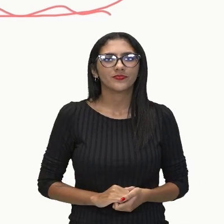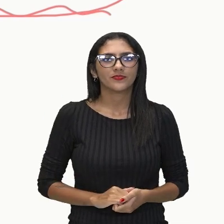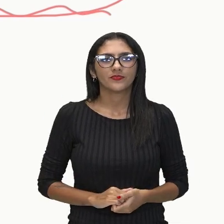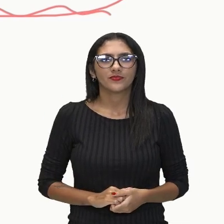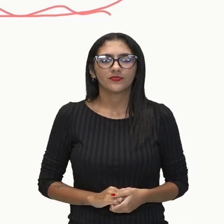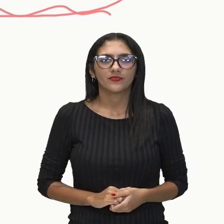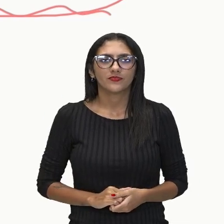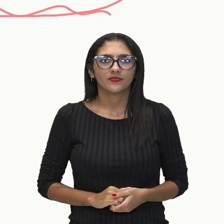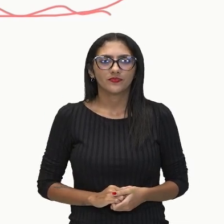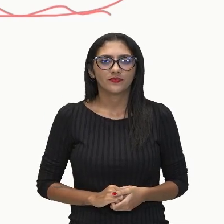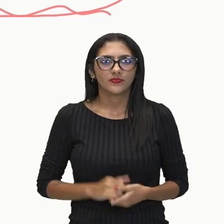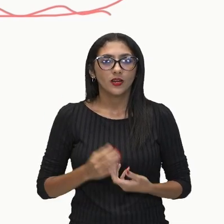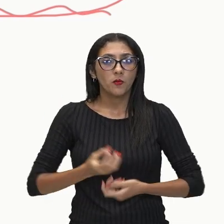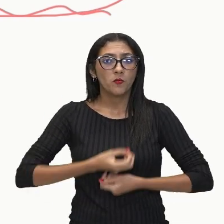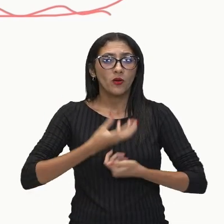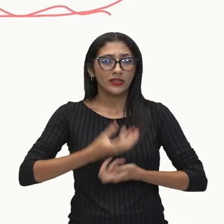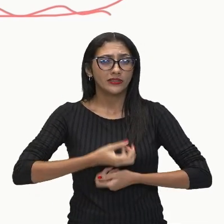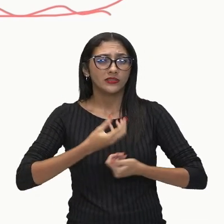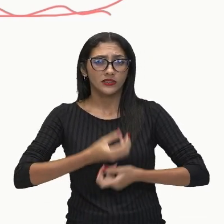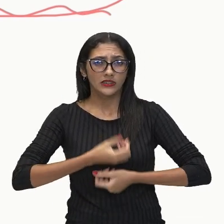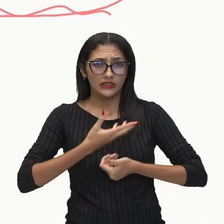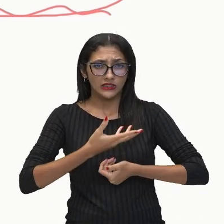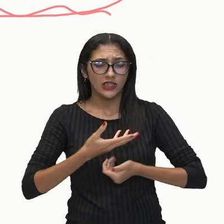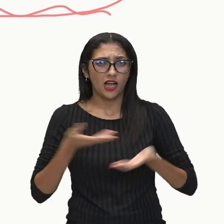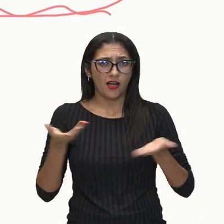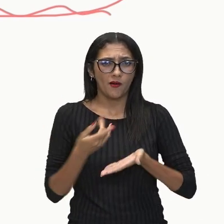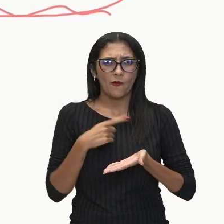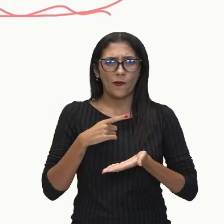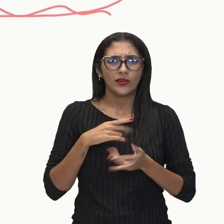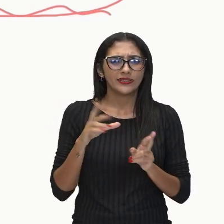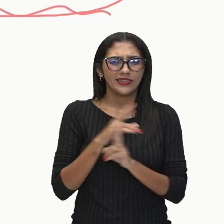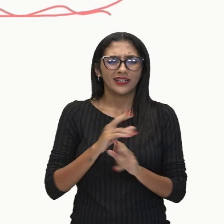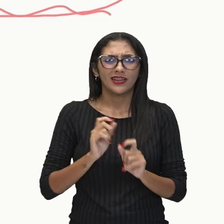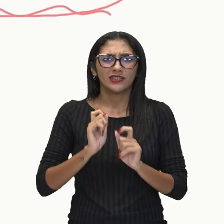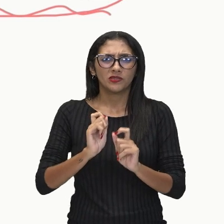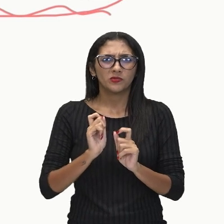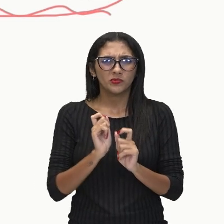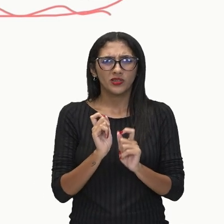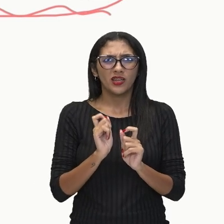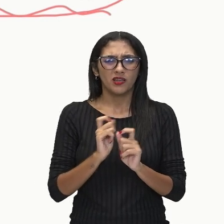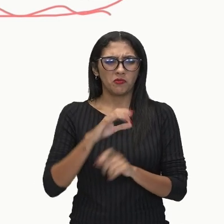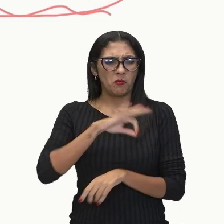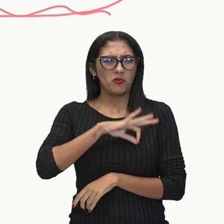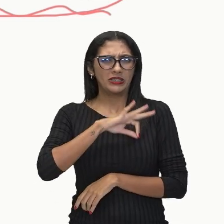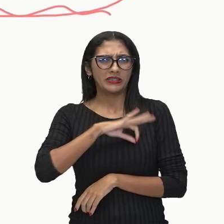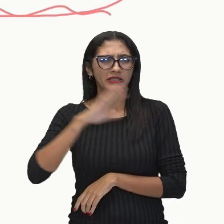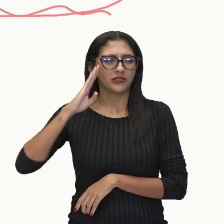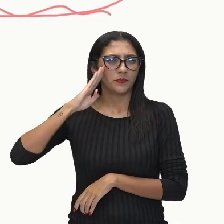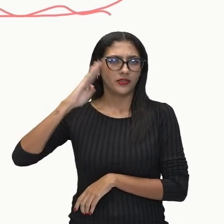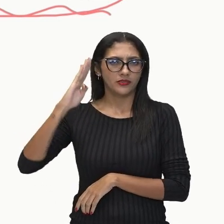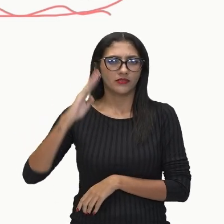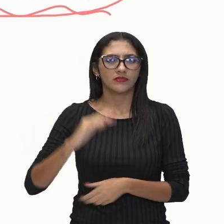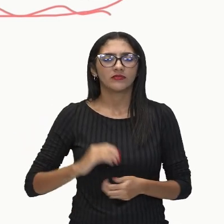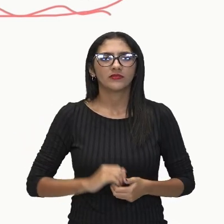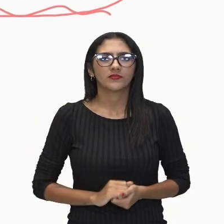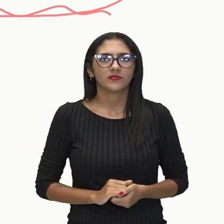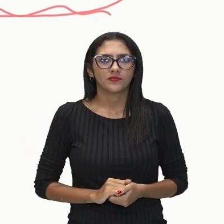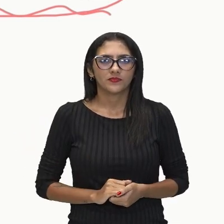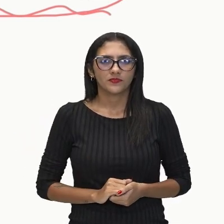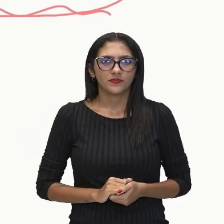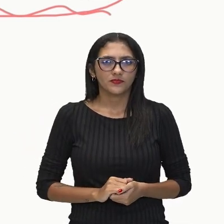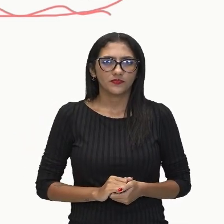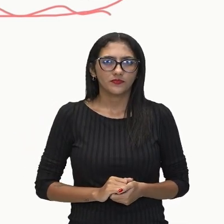a poesia agora responde a inquérito policial militar. Apesar disso, apesar de toda